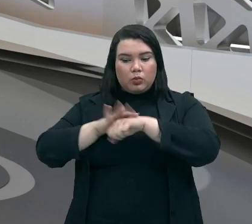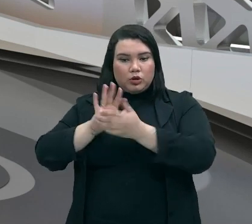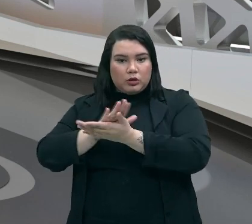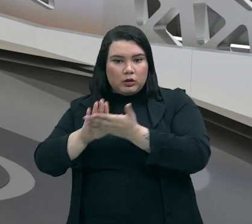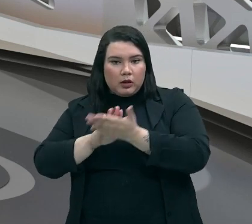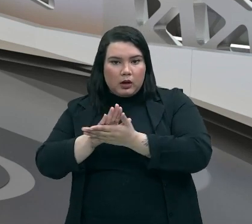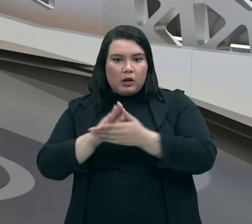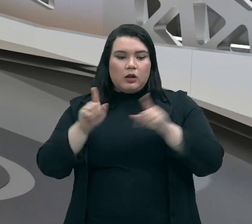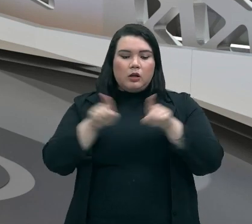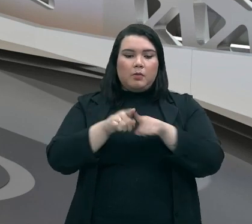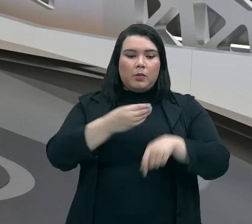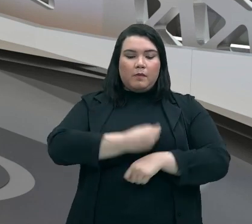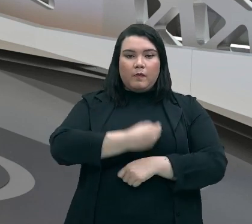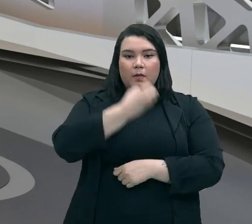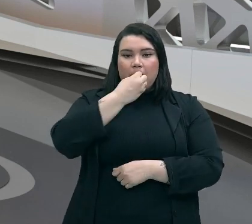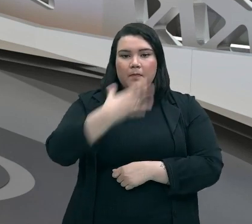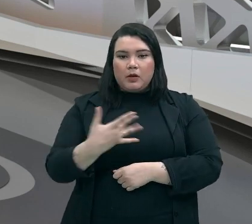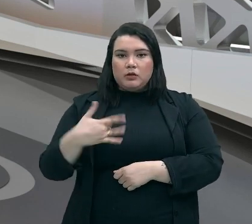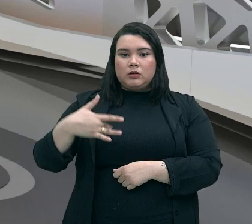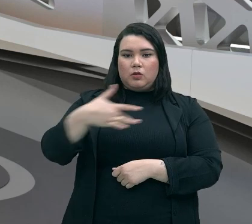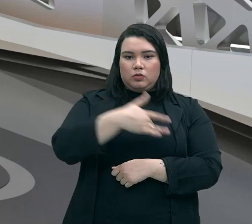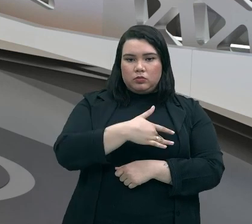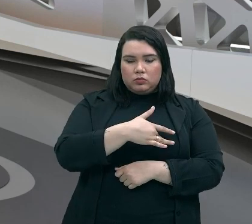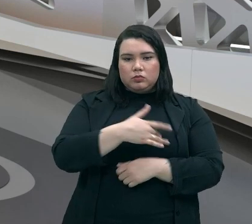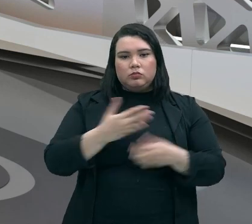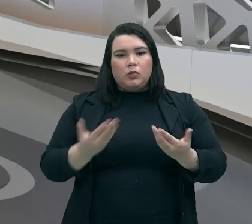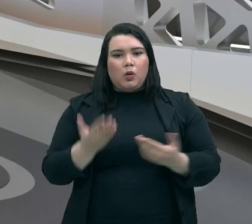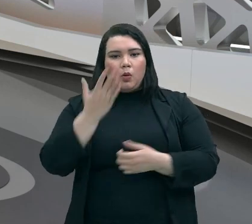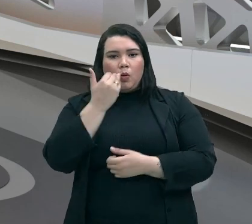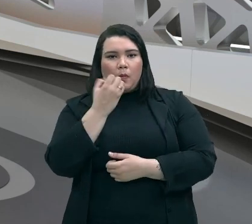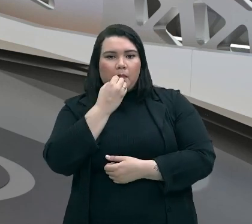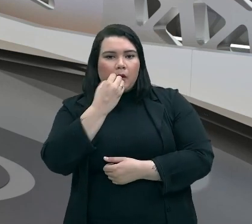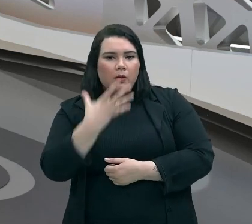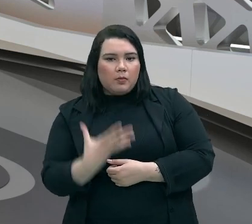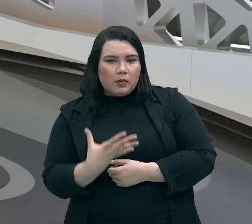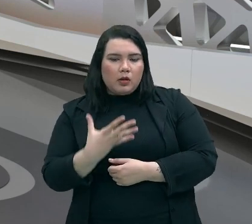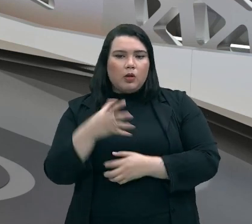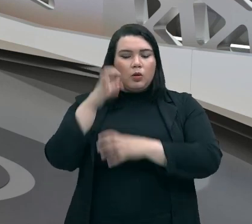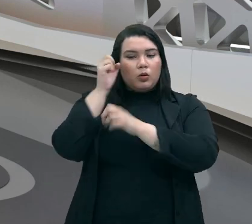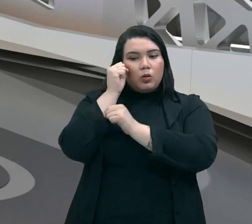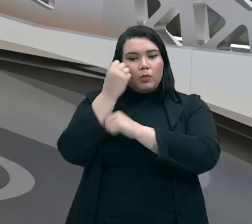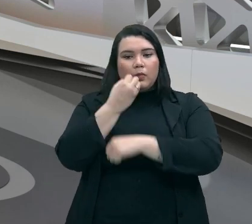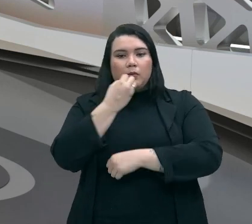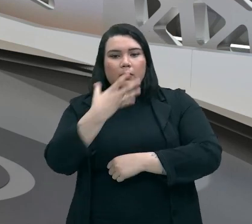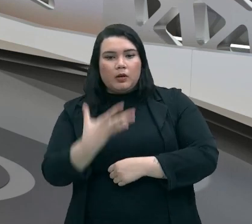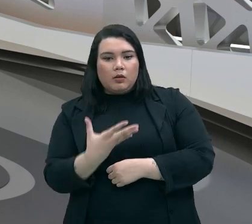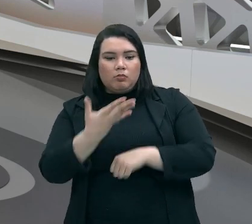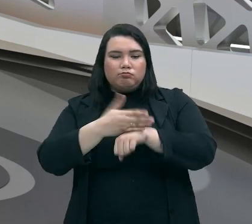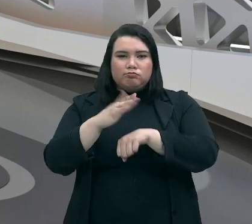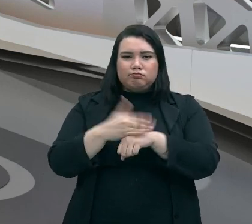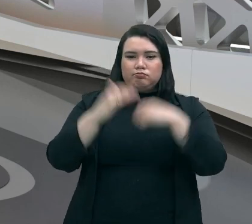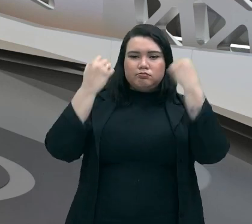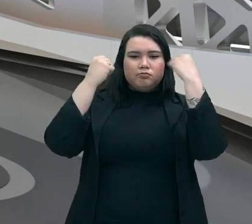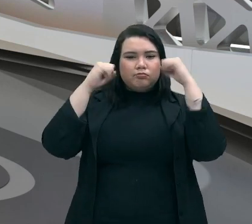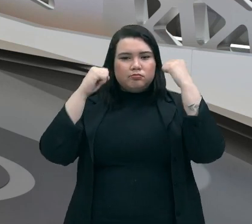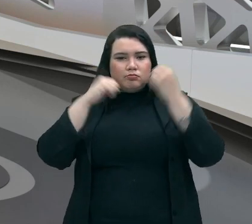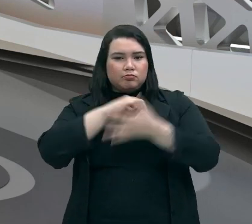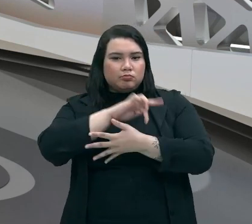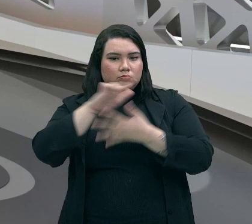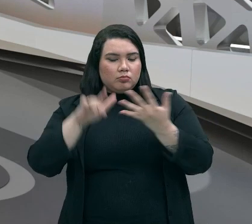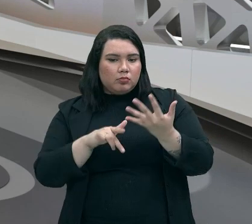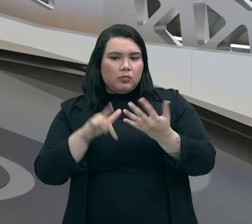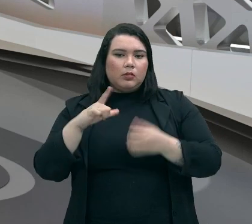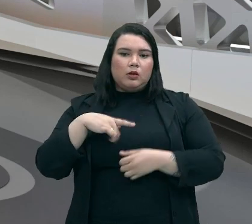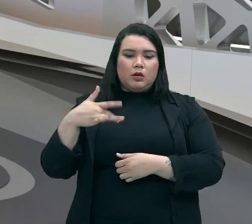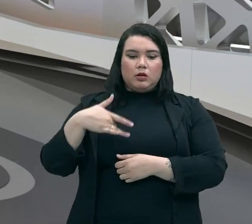você ter uma qualidade de vida. Então, ter bons hábitos, comer bem, dormir bem, praticar esporte, tudo isso vai